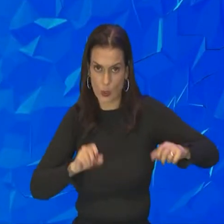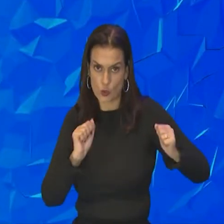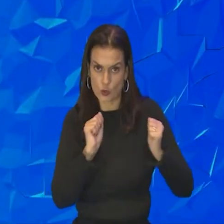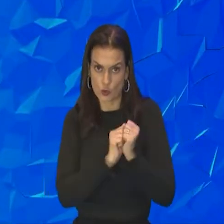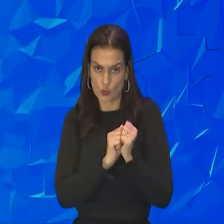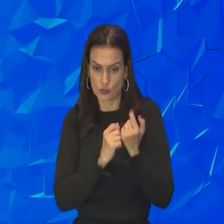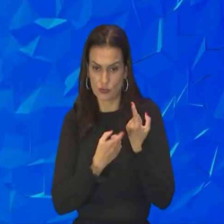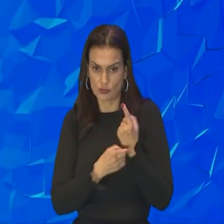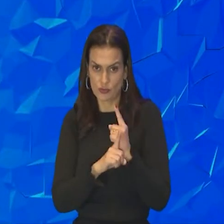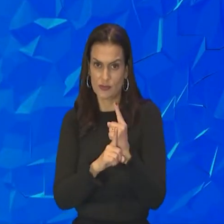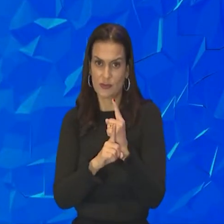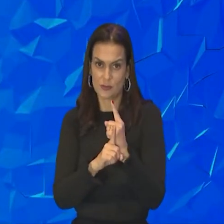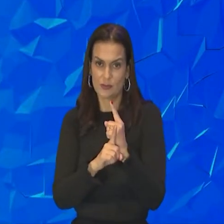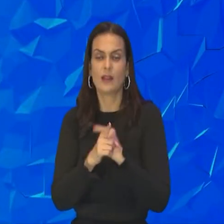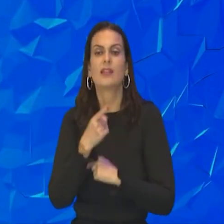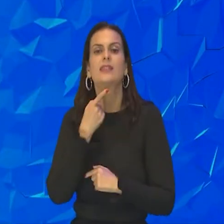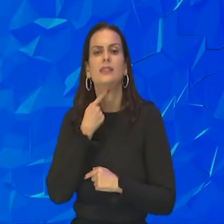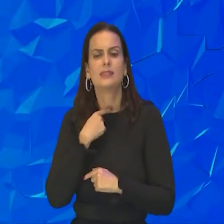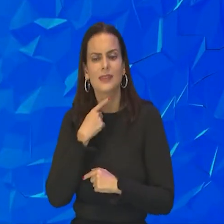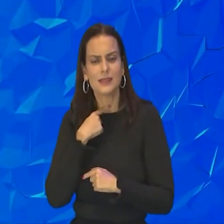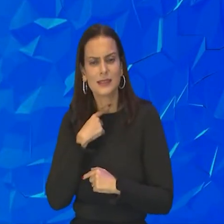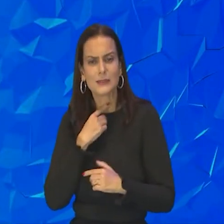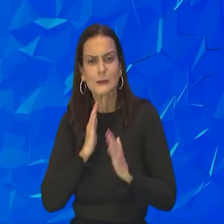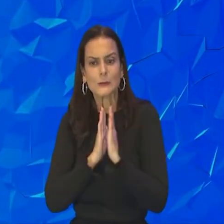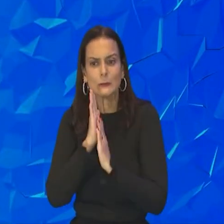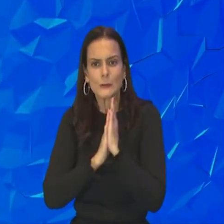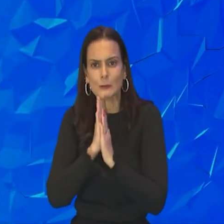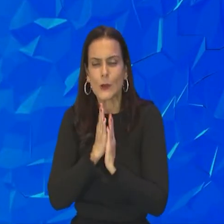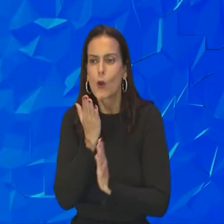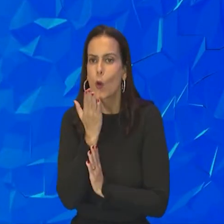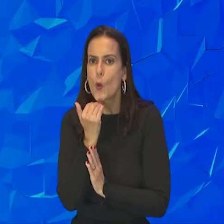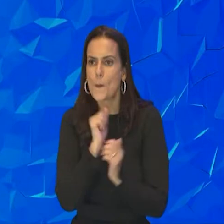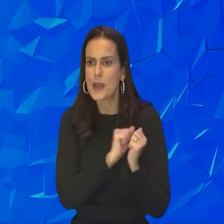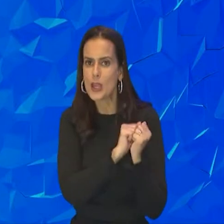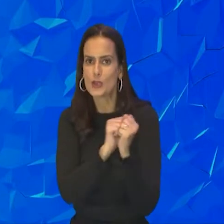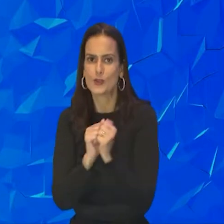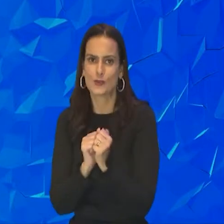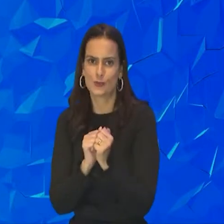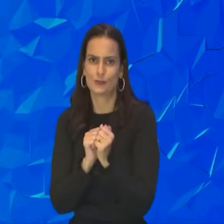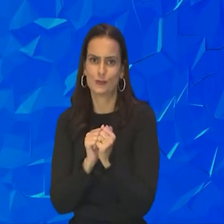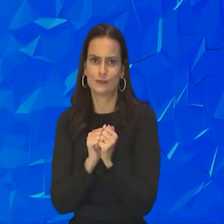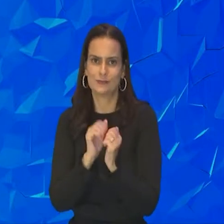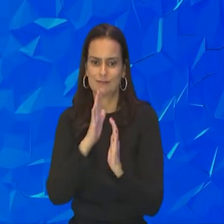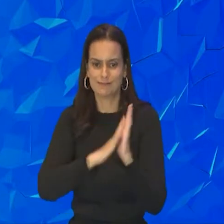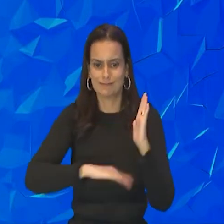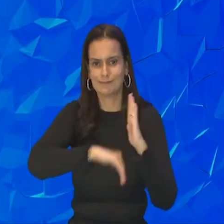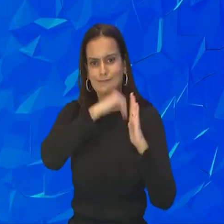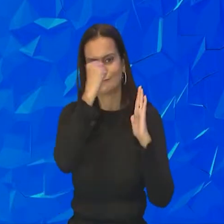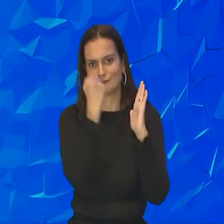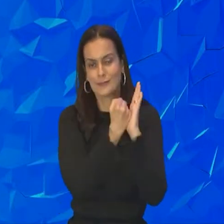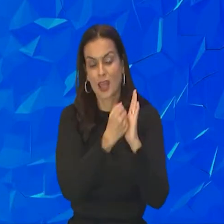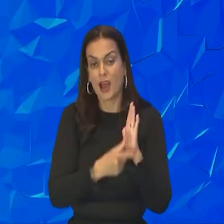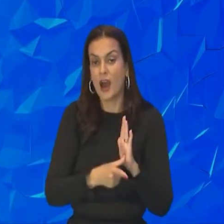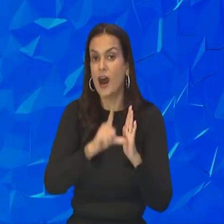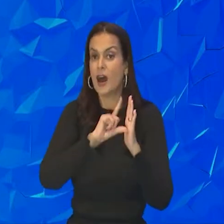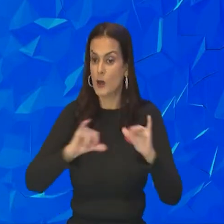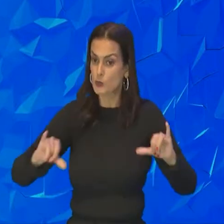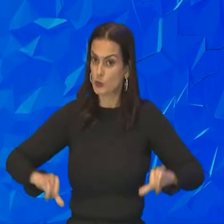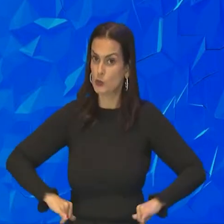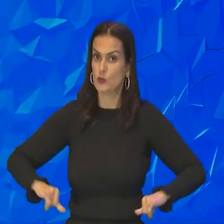ele disse: tenho desejado ansiosamente comer convosco esta Páscoa antes do meu